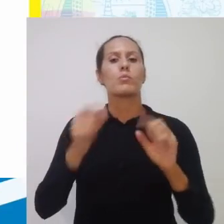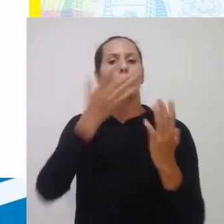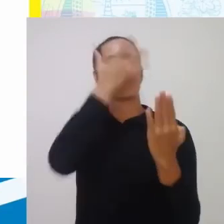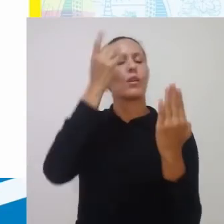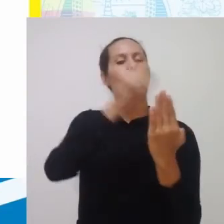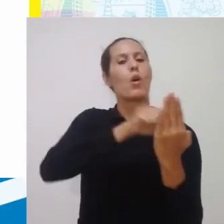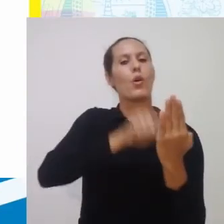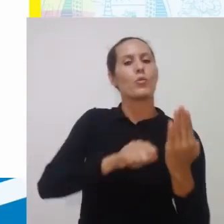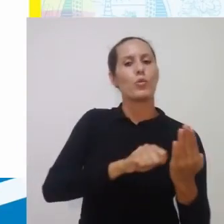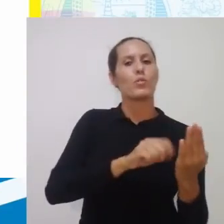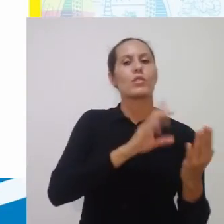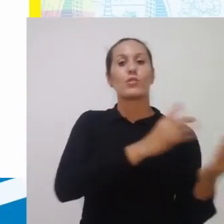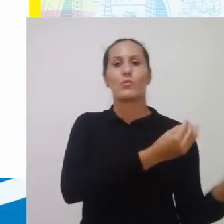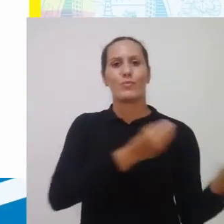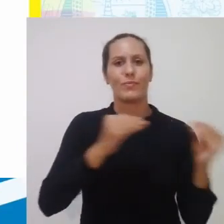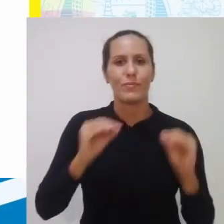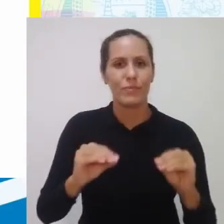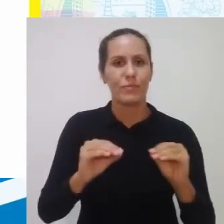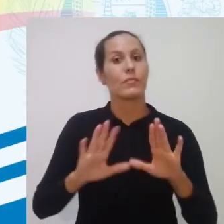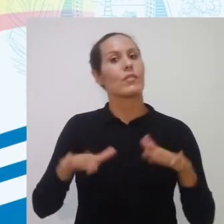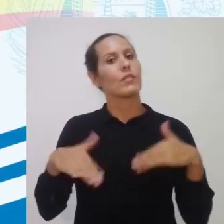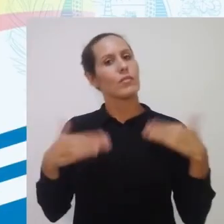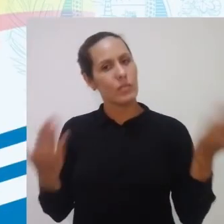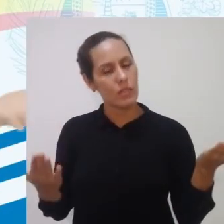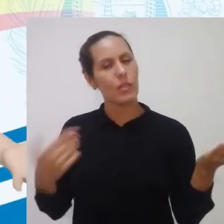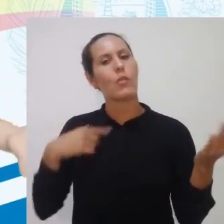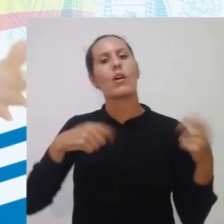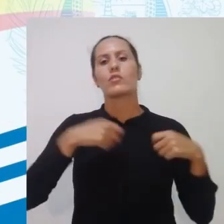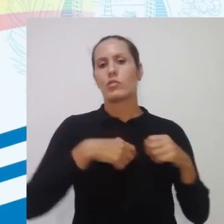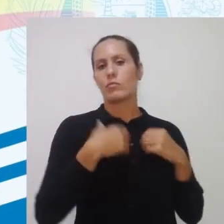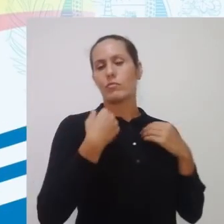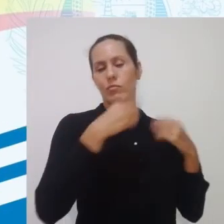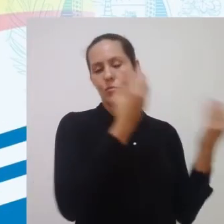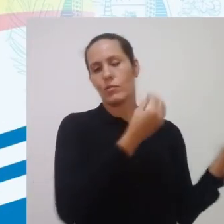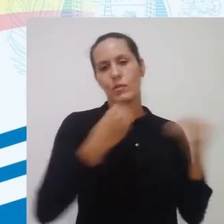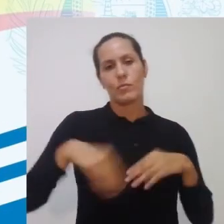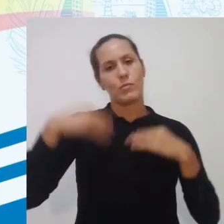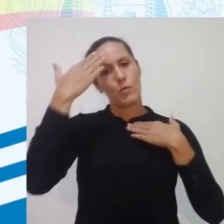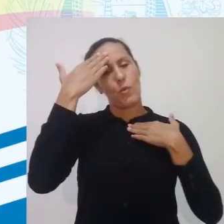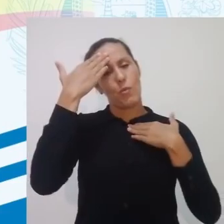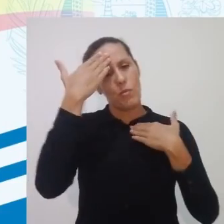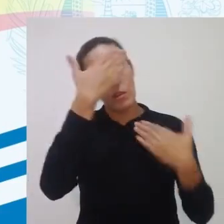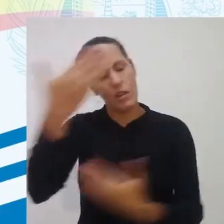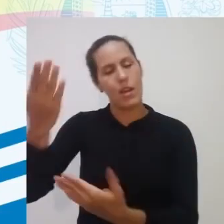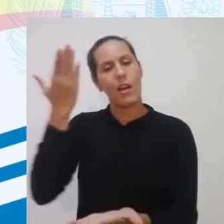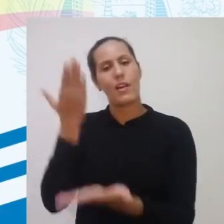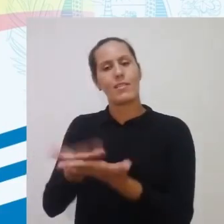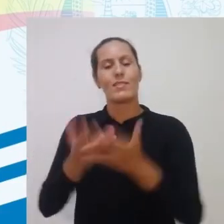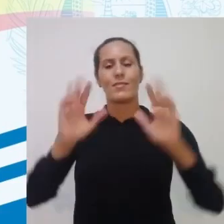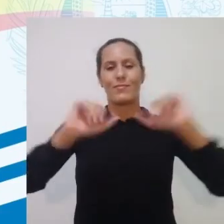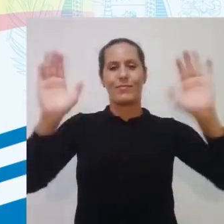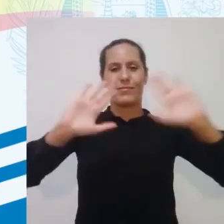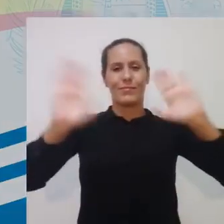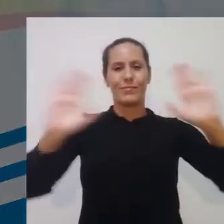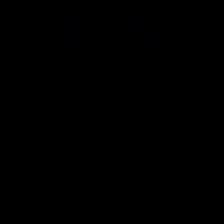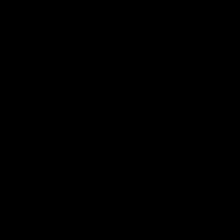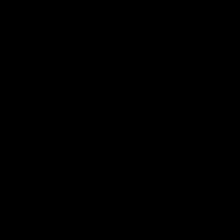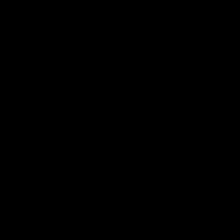citar, claro, os autores dos textos originais. Afinal, nós devemos isso a eles. Muito obrigada e até a próxima aula!